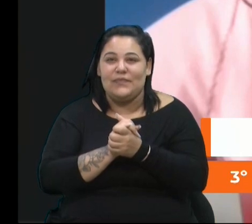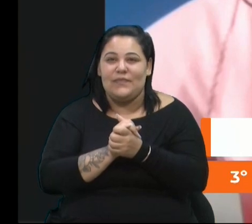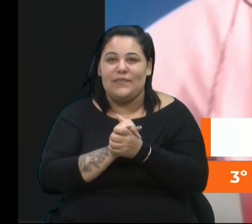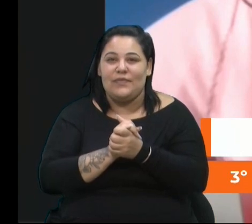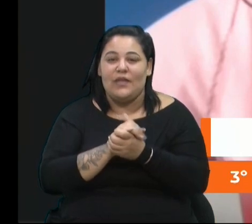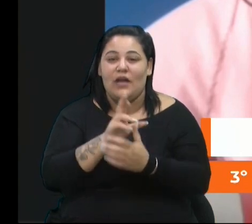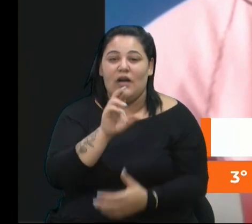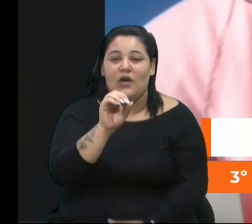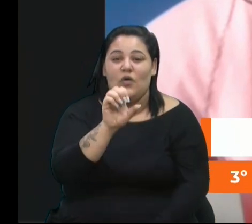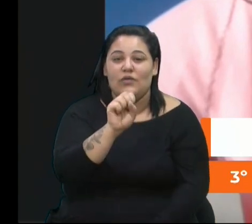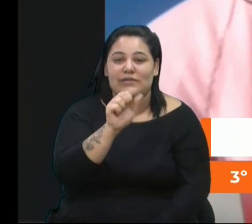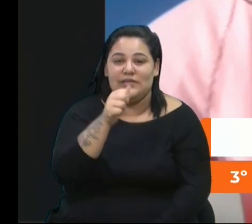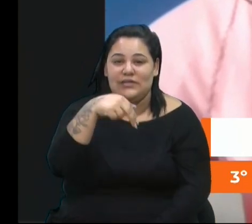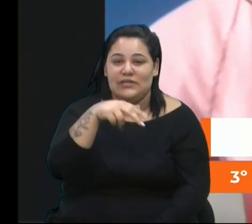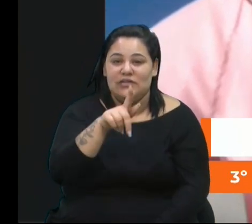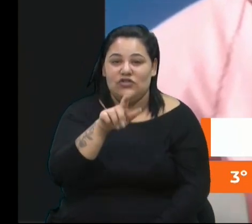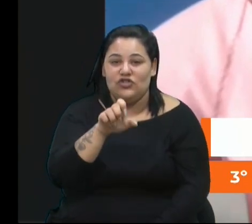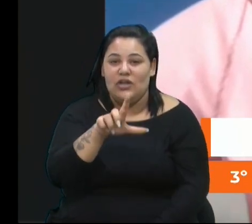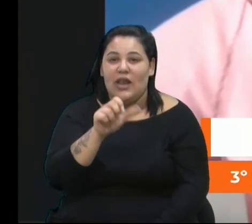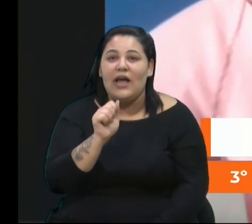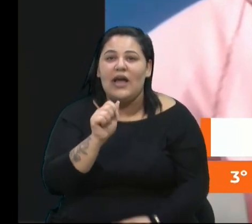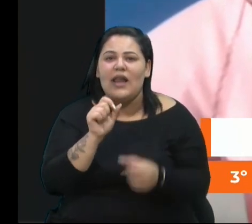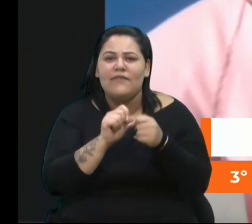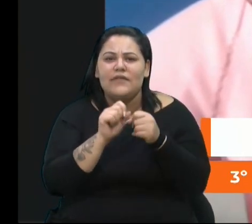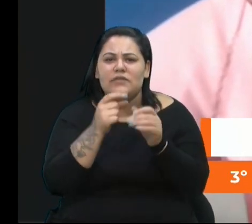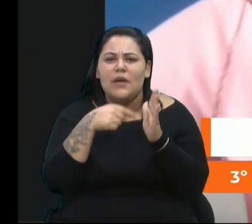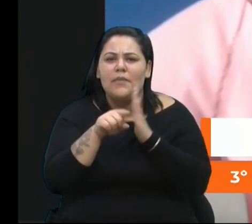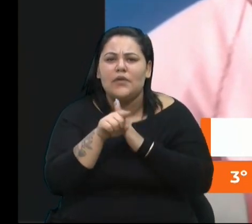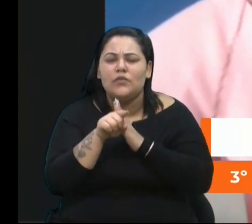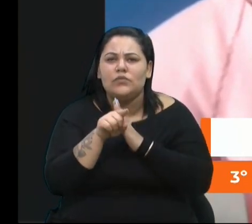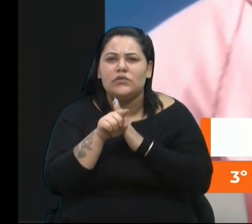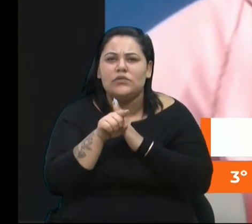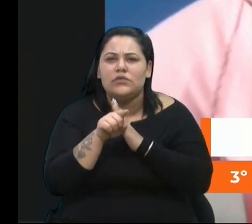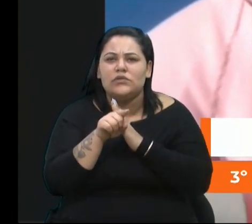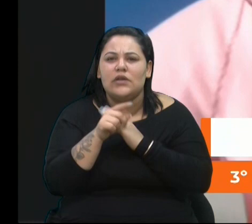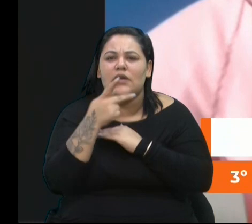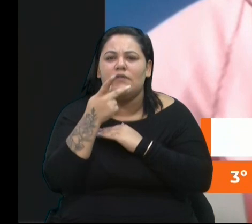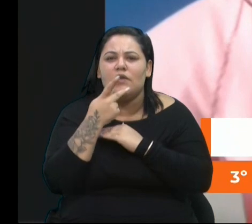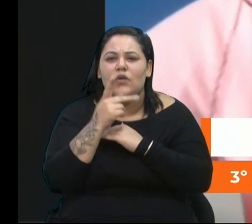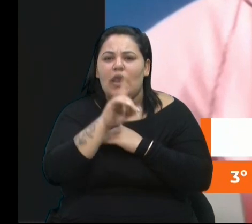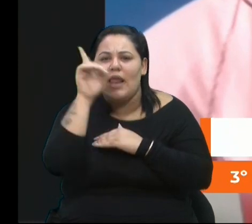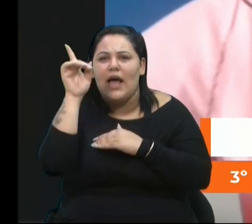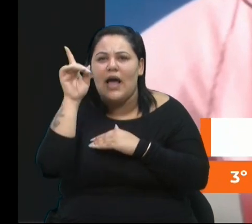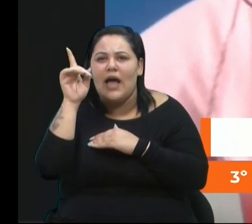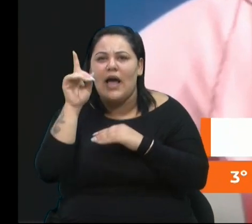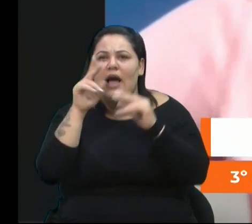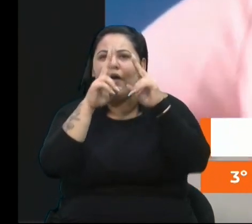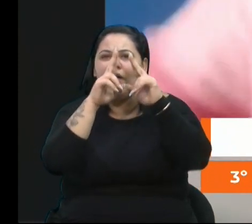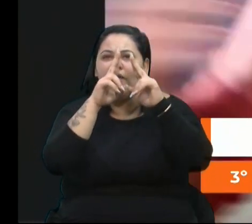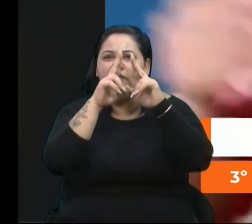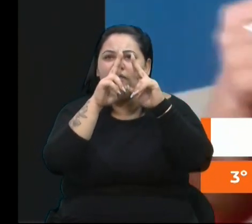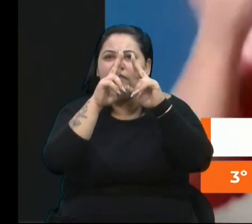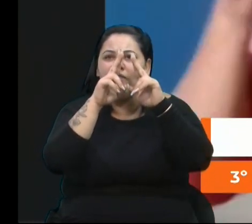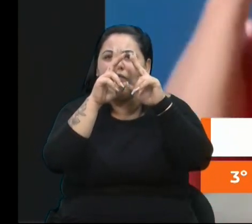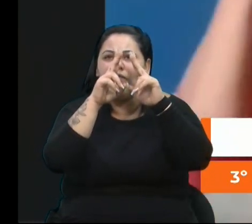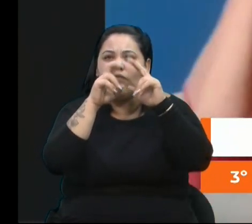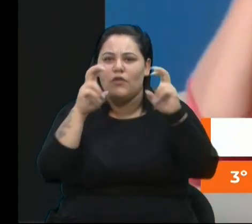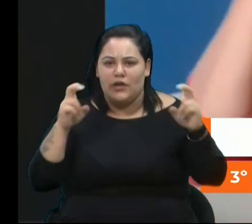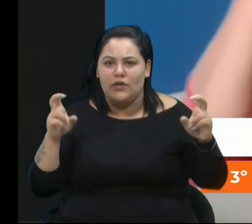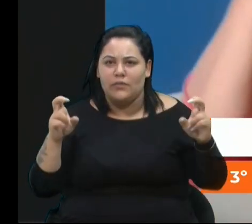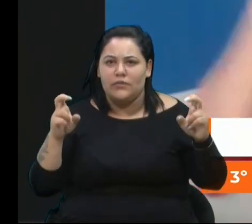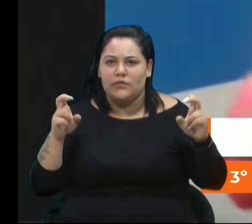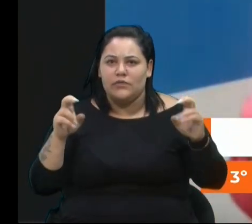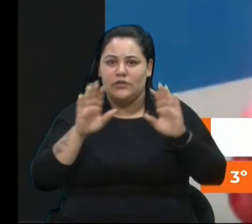A Rosângela, ela tinha feito um questionamento, antes a Rosângela disse que é lá de Floripa, né, Florianópolis, Santa Catarina. Então, deixa eu